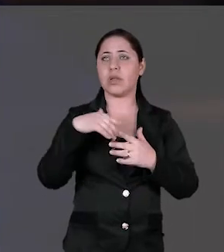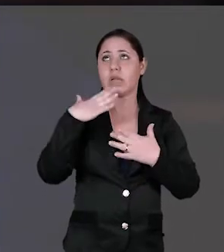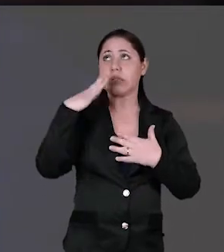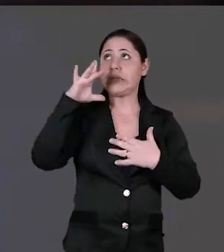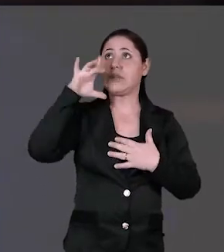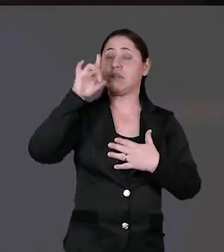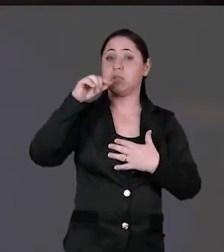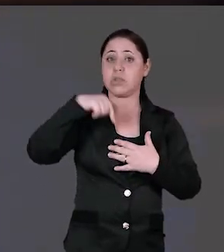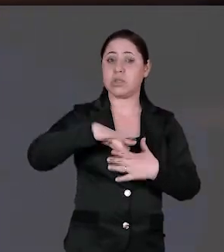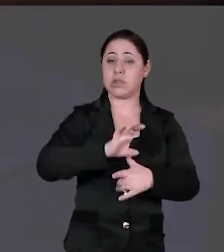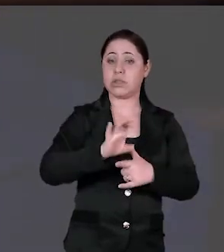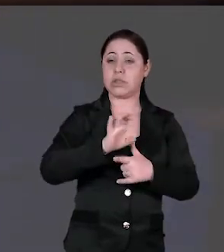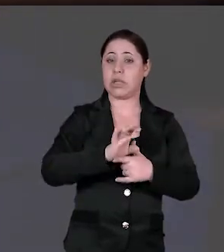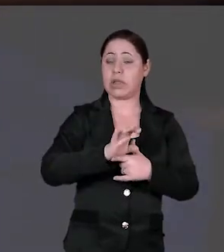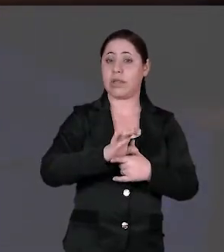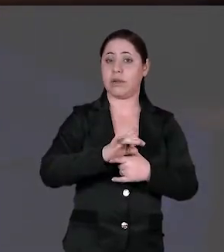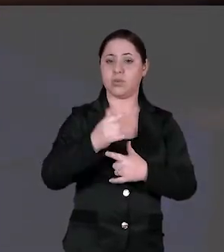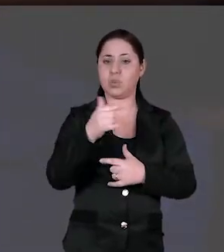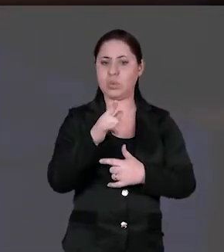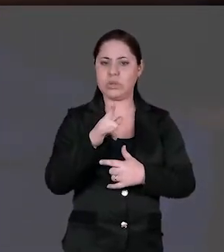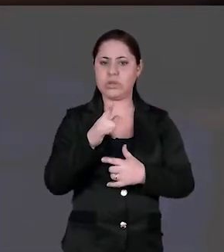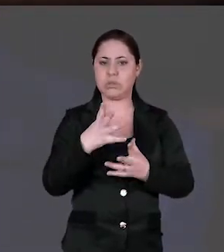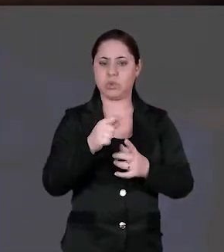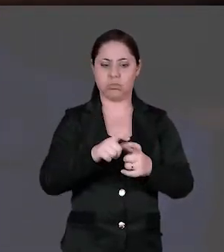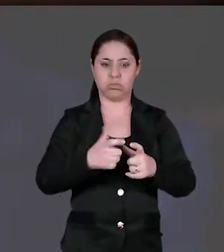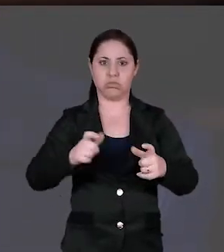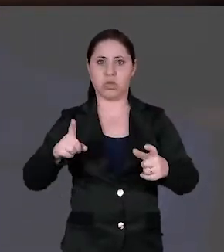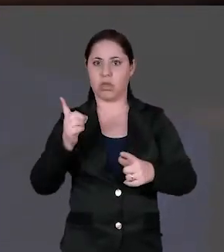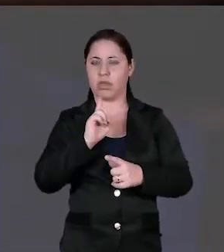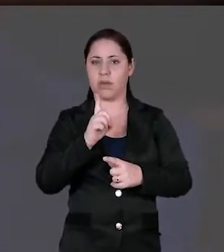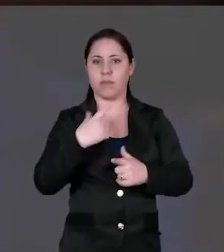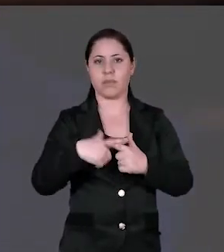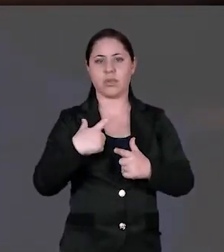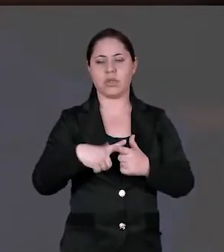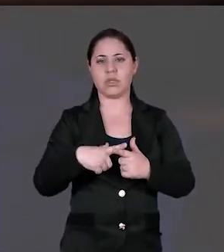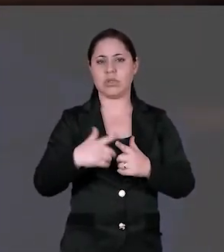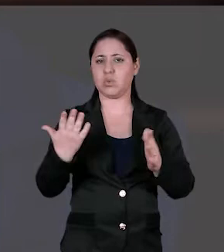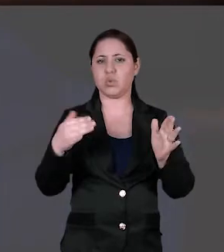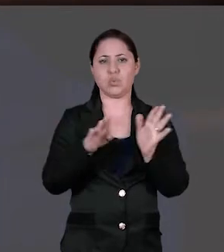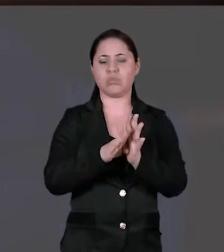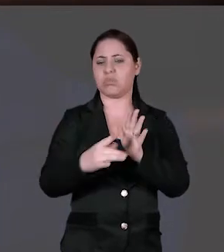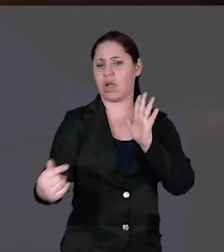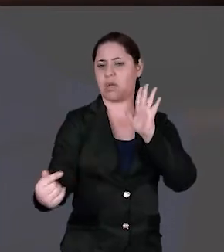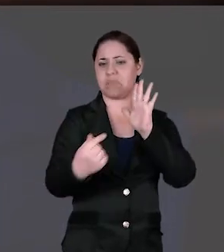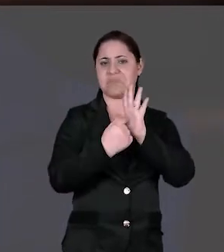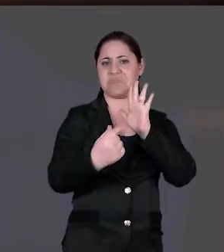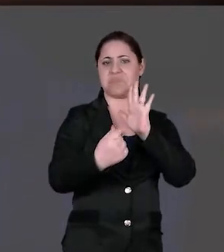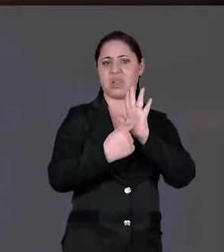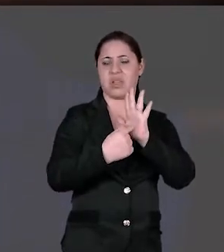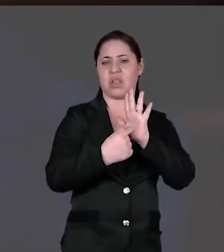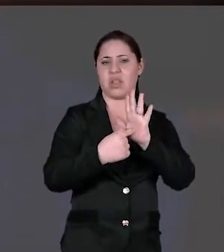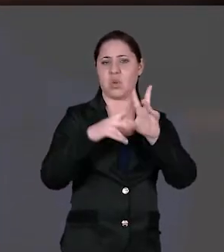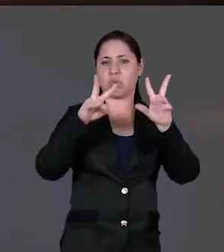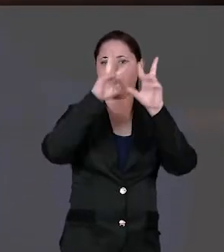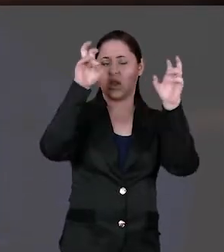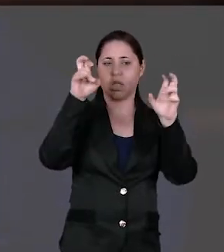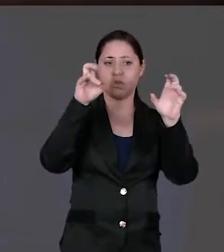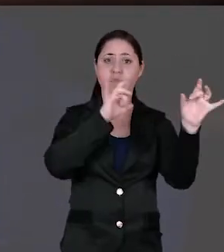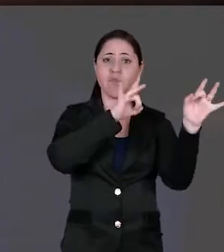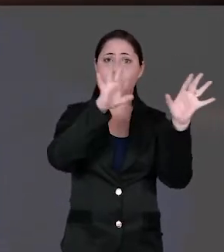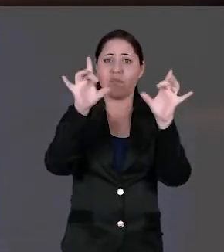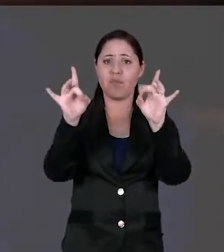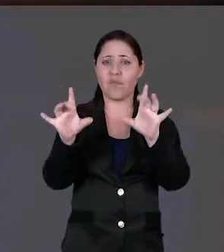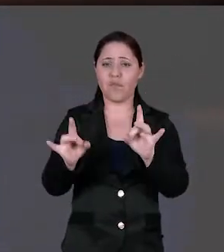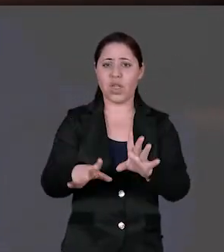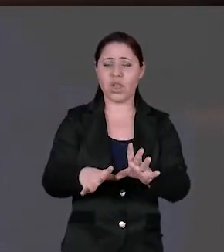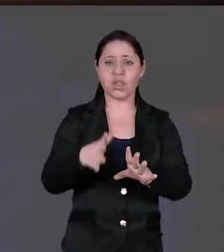isso, né, de alguma problemática. Graças a Deus aqui na nossa região ela não tem sido tão agressiva nesse sentido, porque